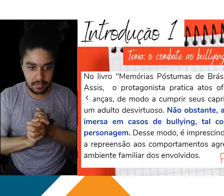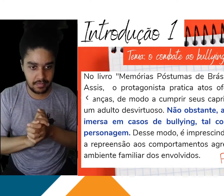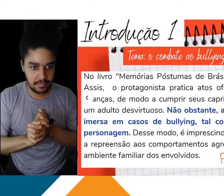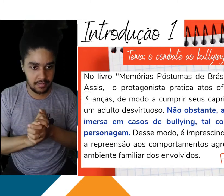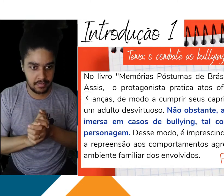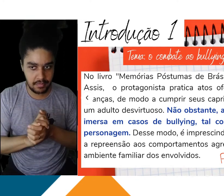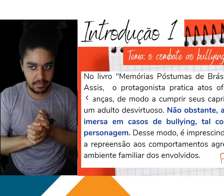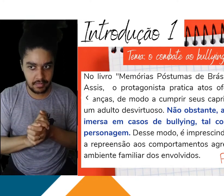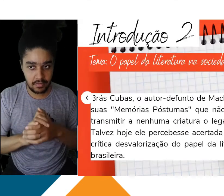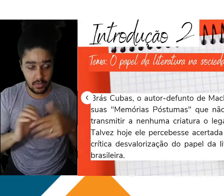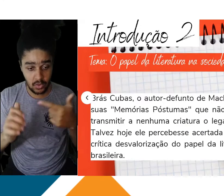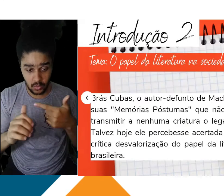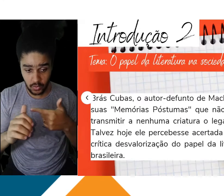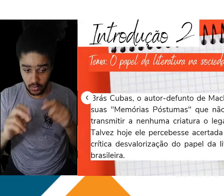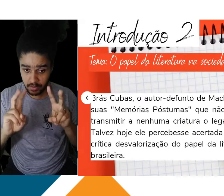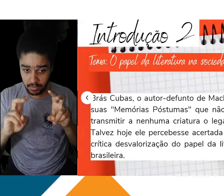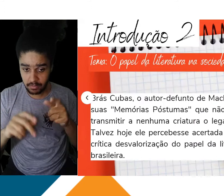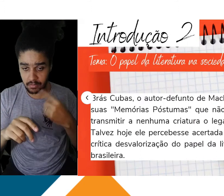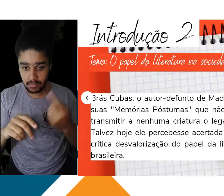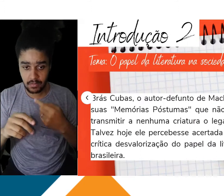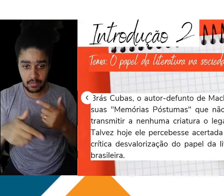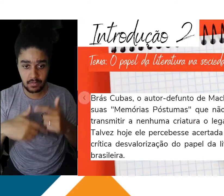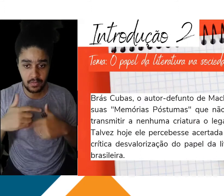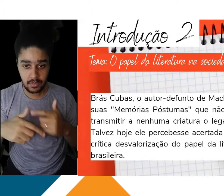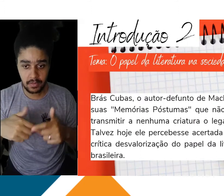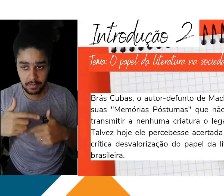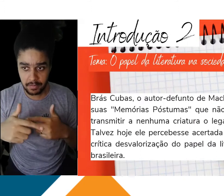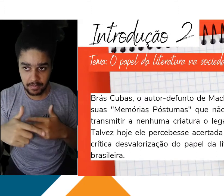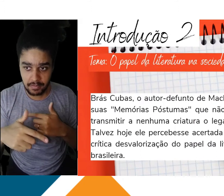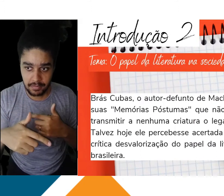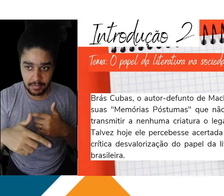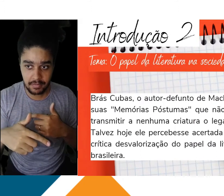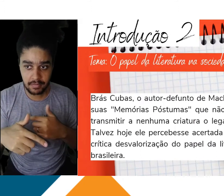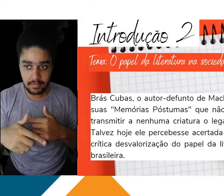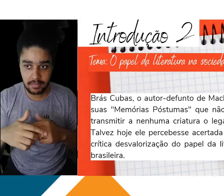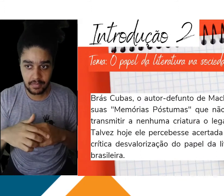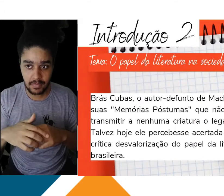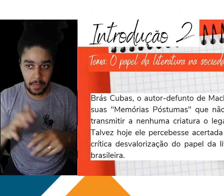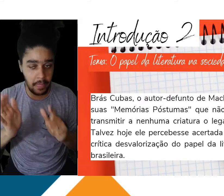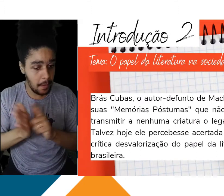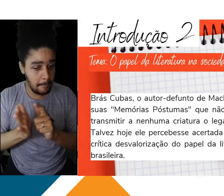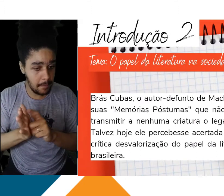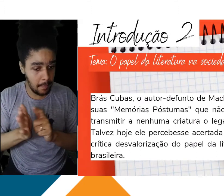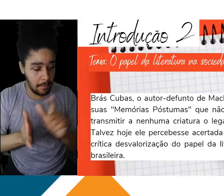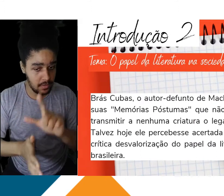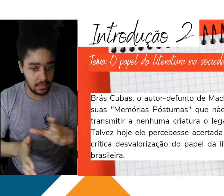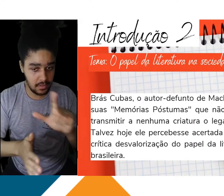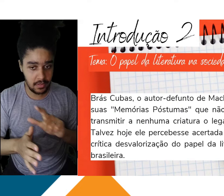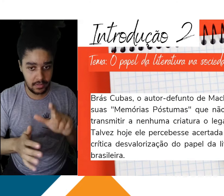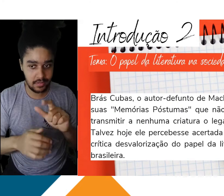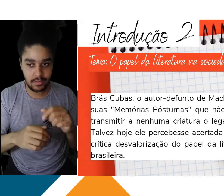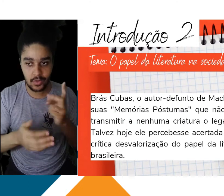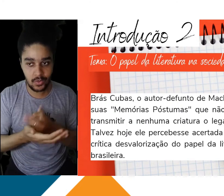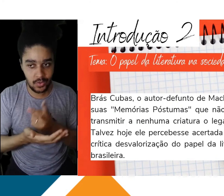Tudo bem? Vamos lá. Segundo tema para a gente trabalhar uma introdução. O papel da literatura na sociedade contemporânea. Ainda